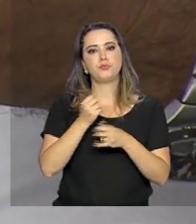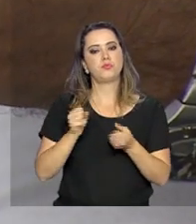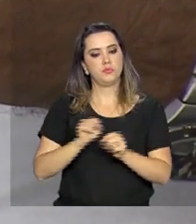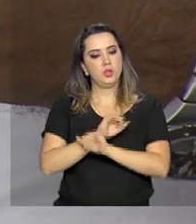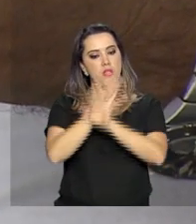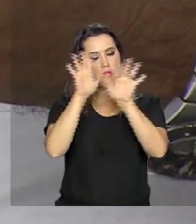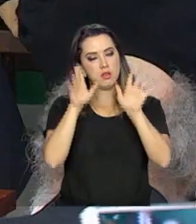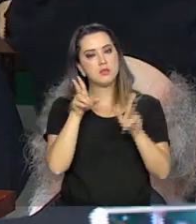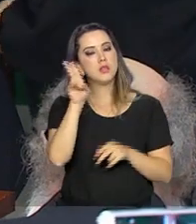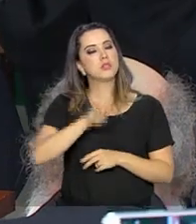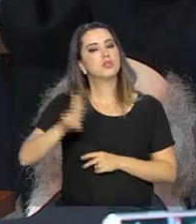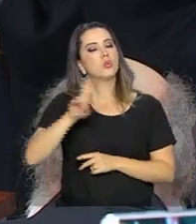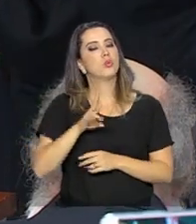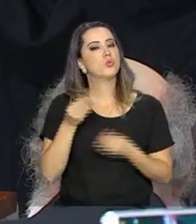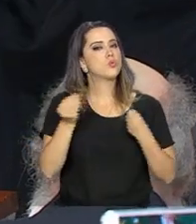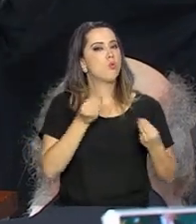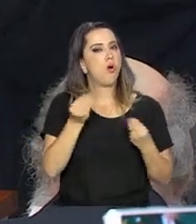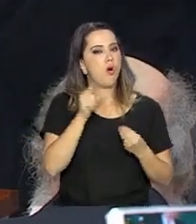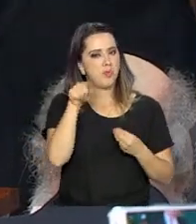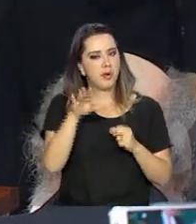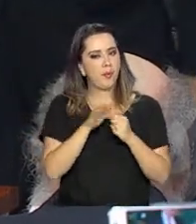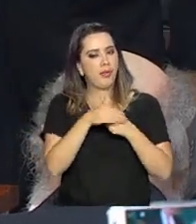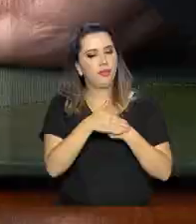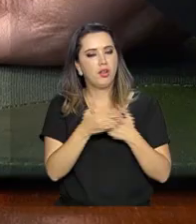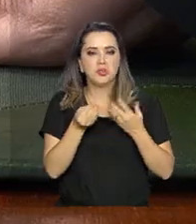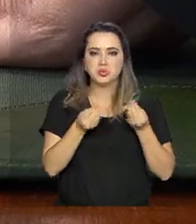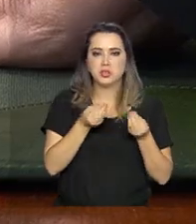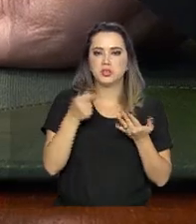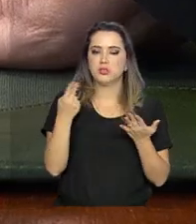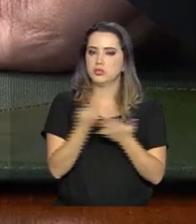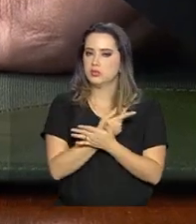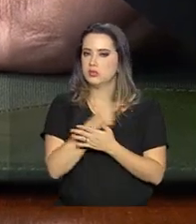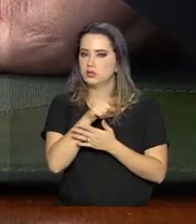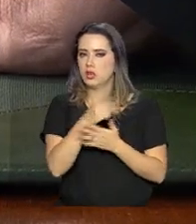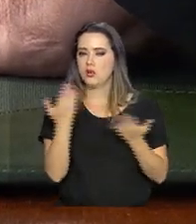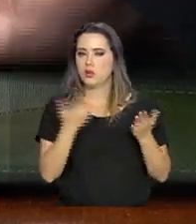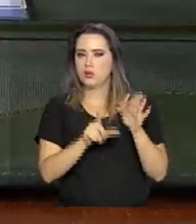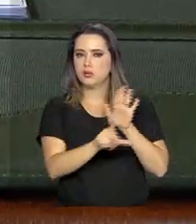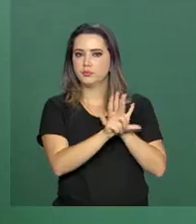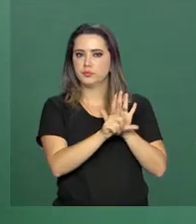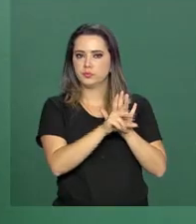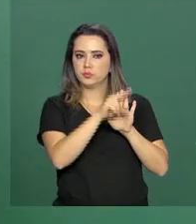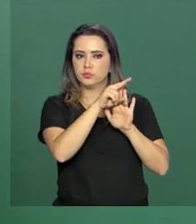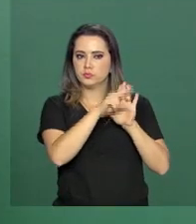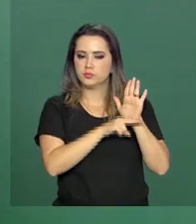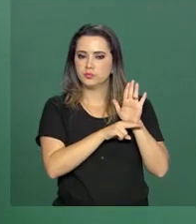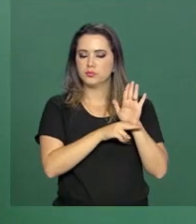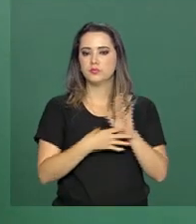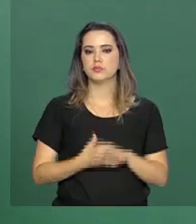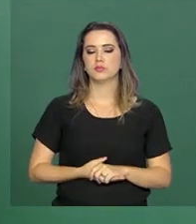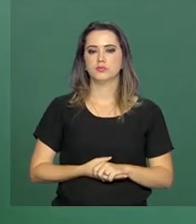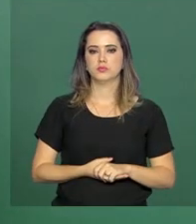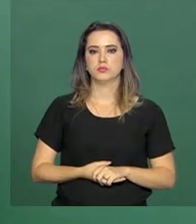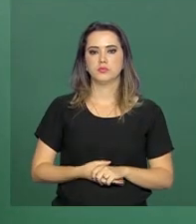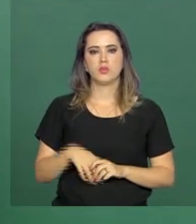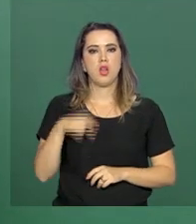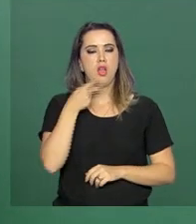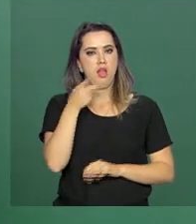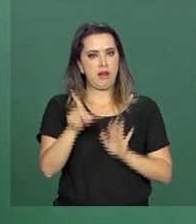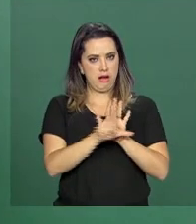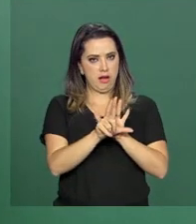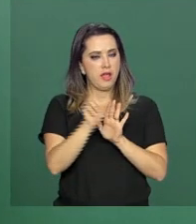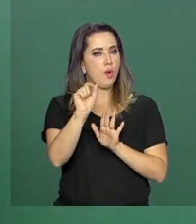uso destas informações foi sancionada a lei geral de proteção de dados pessoais diz respeito à cidadania como